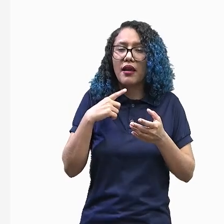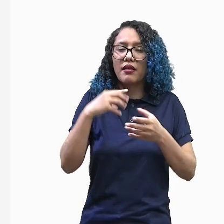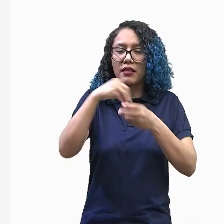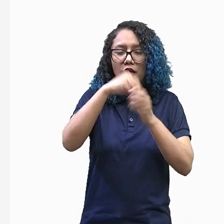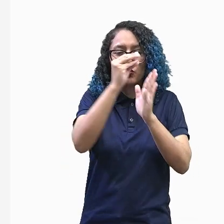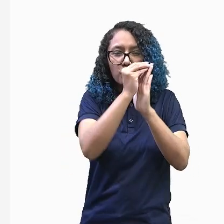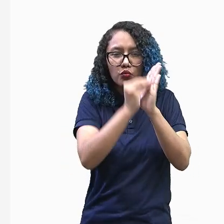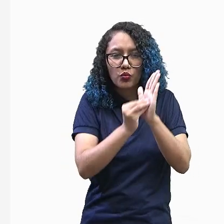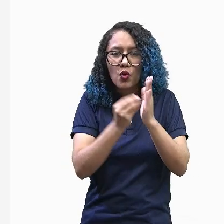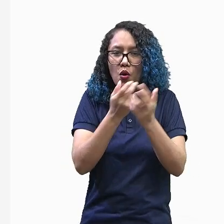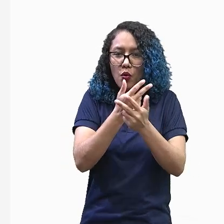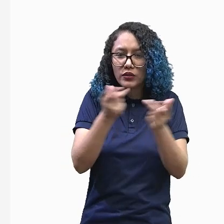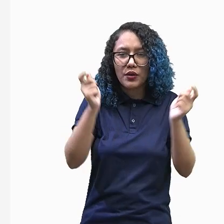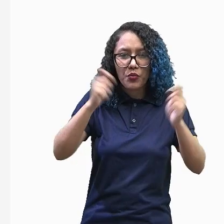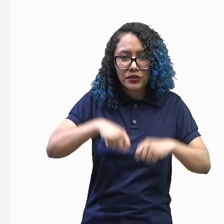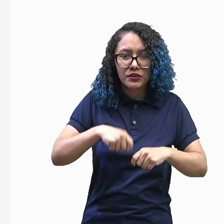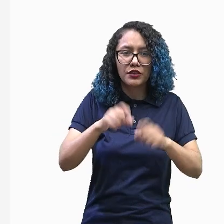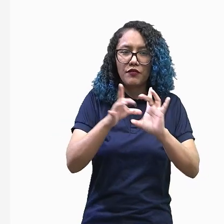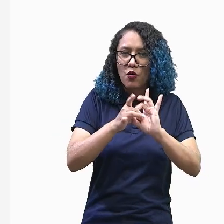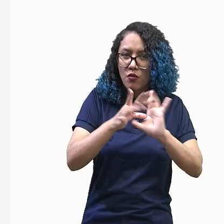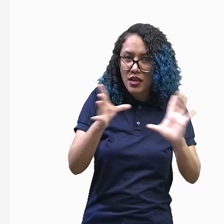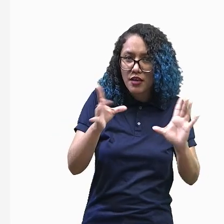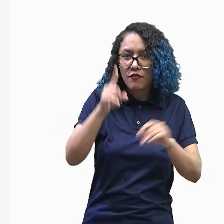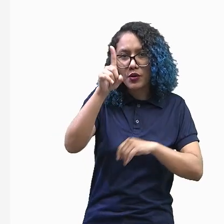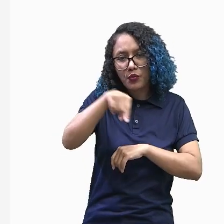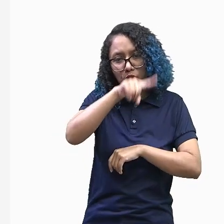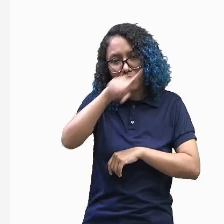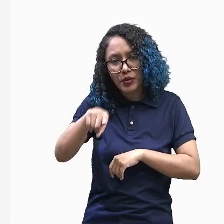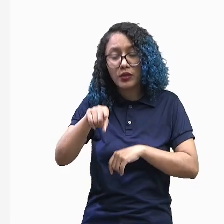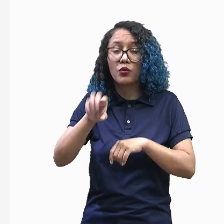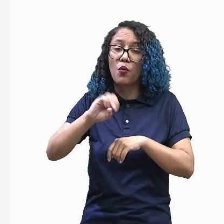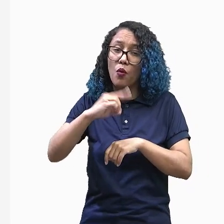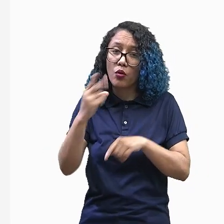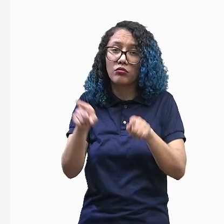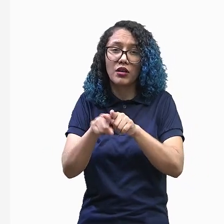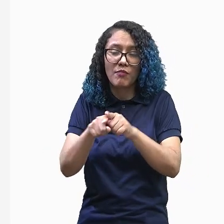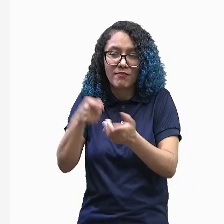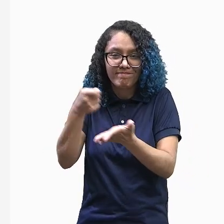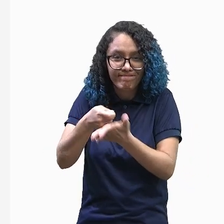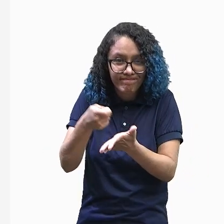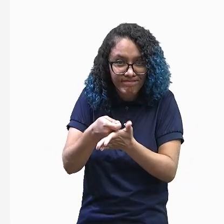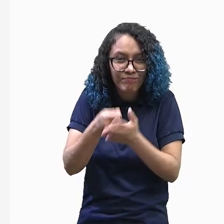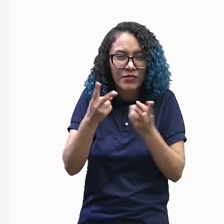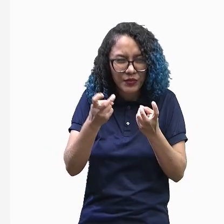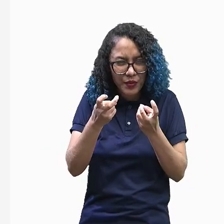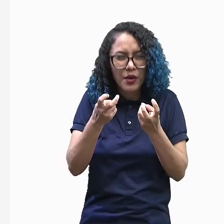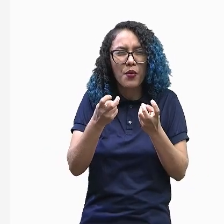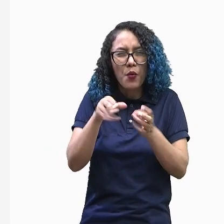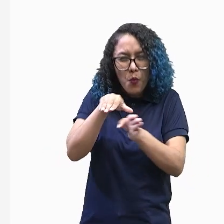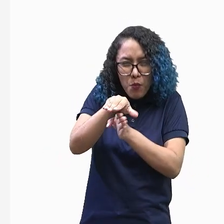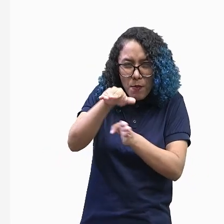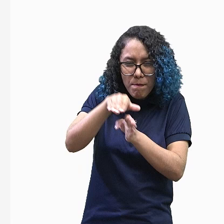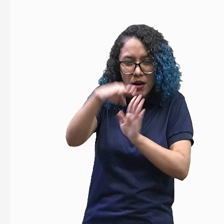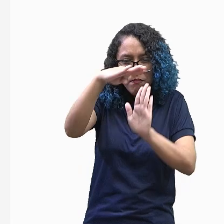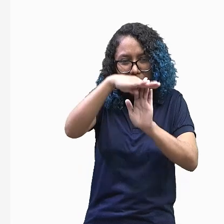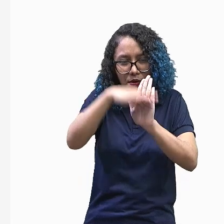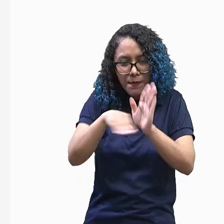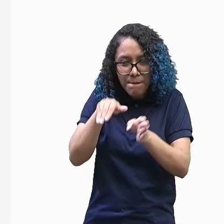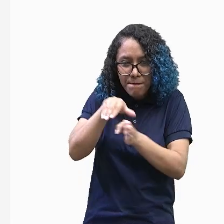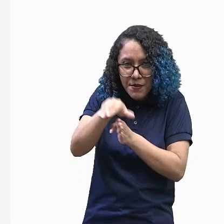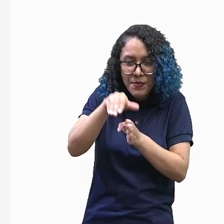é proibido e o que é obrigatório. Então, observe que ele vai prescrever. Então, ele tem